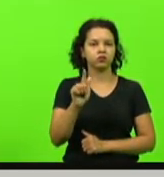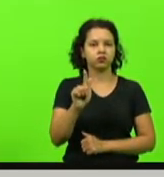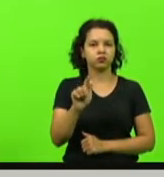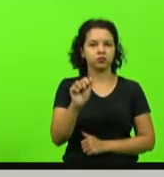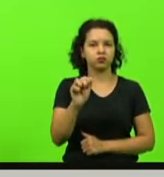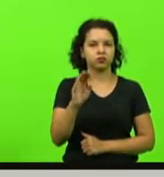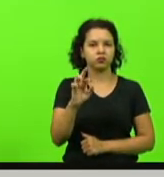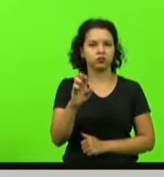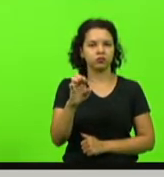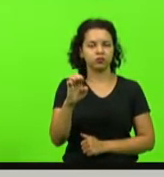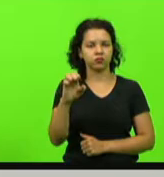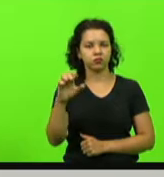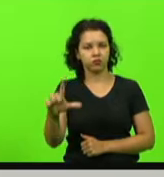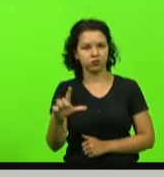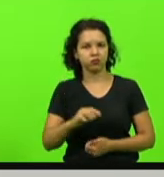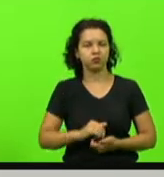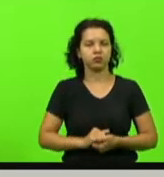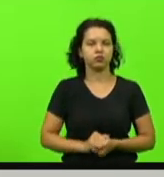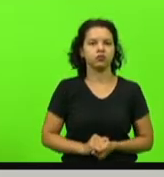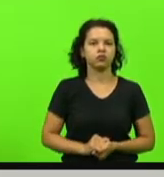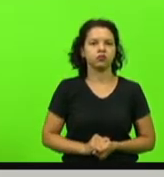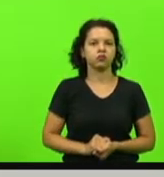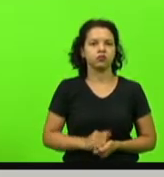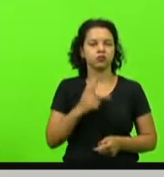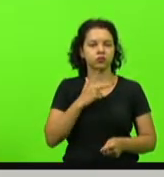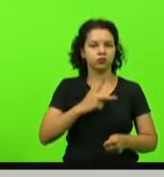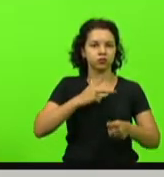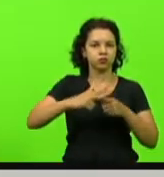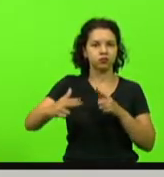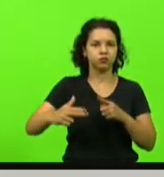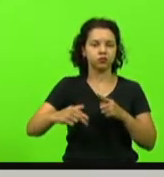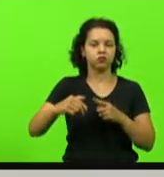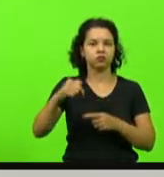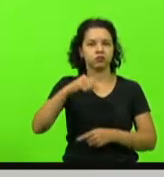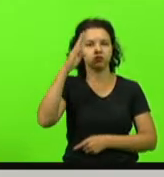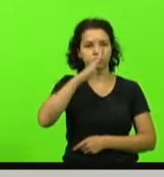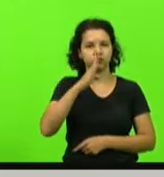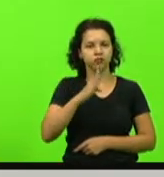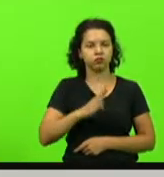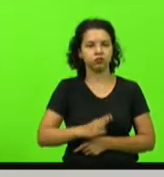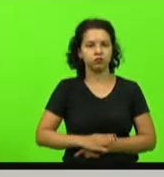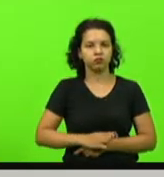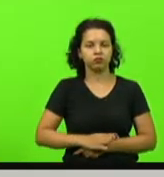Eufrágio por ter sido campeão brasileiro de cross